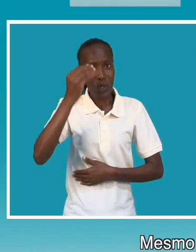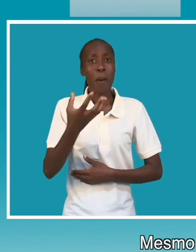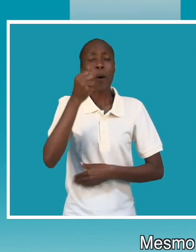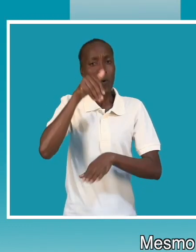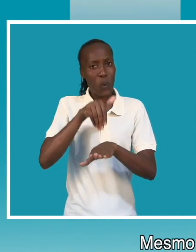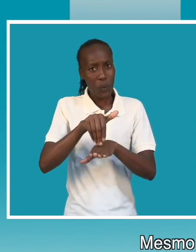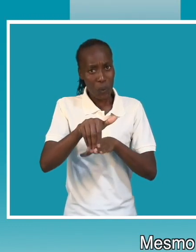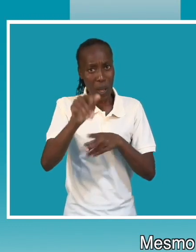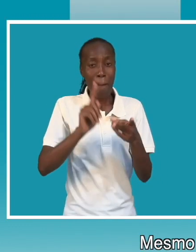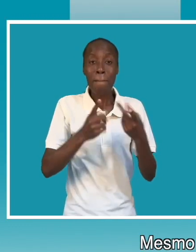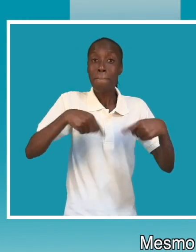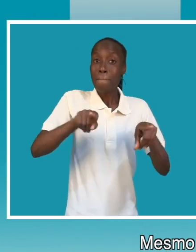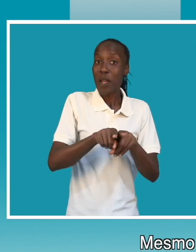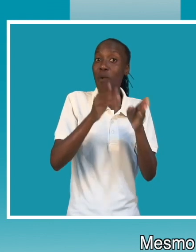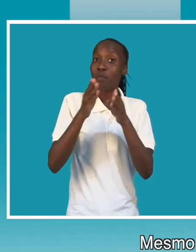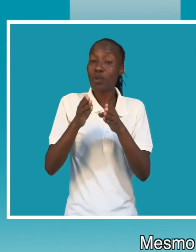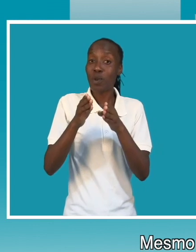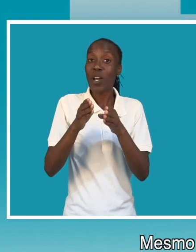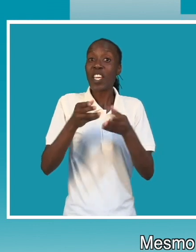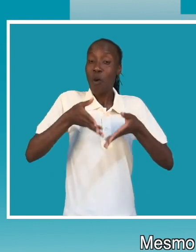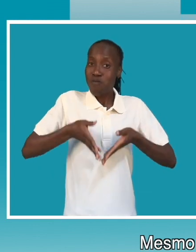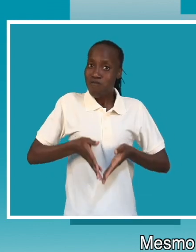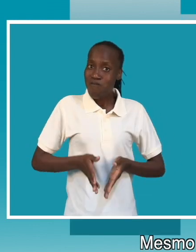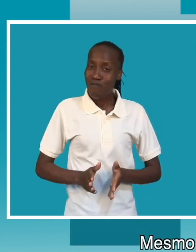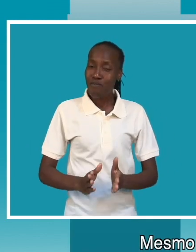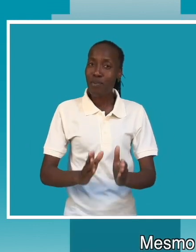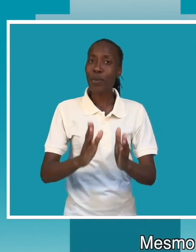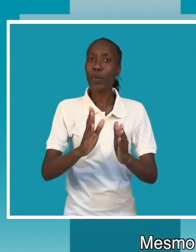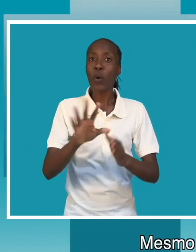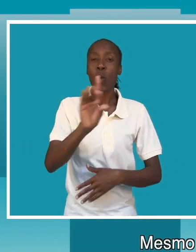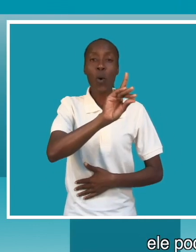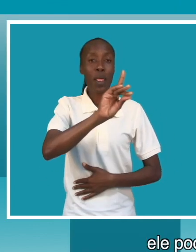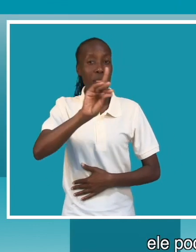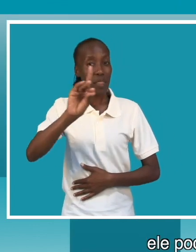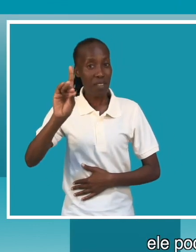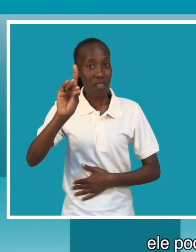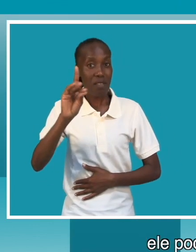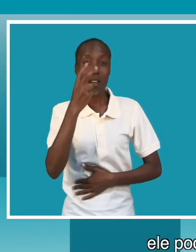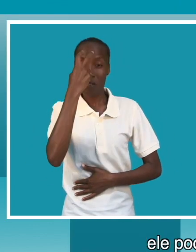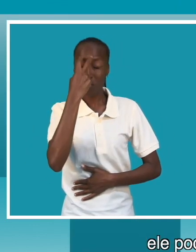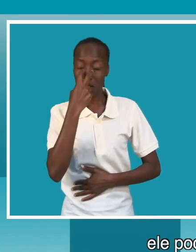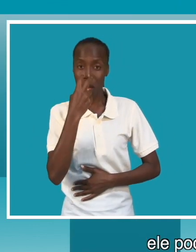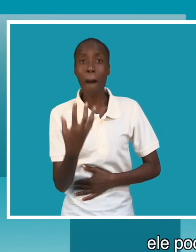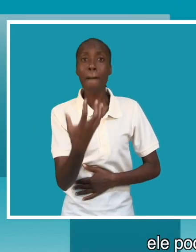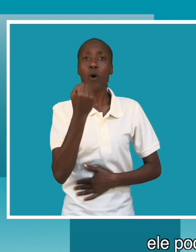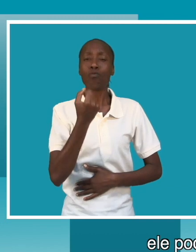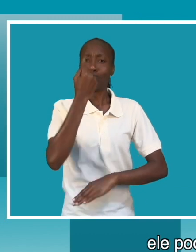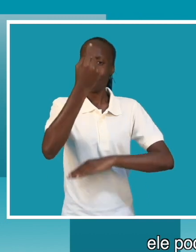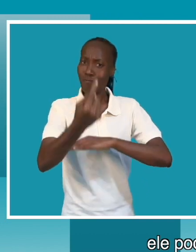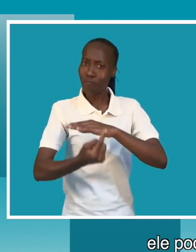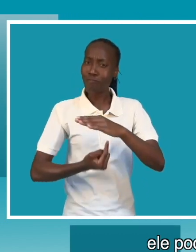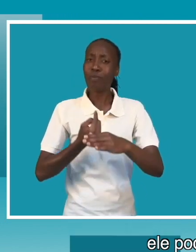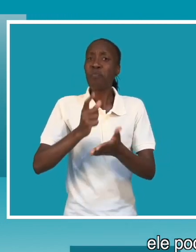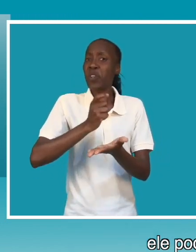nasceu sem ir à escola, nasceu com esta deficiência, ele pode entrar normalmente na